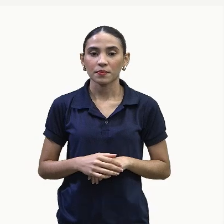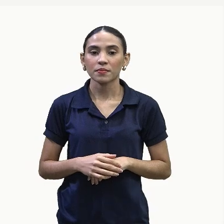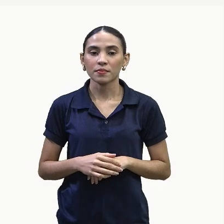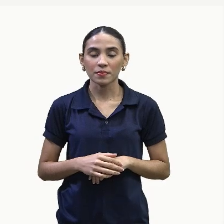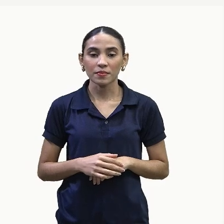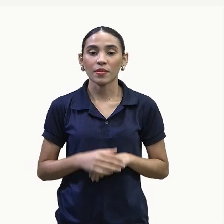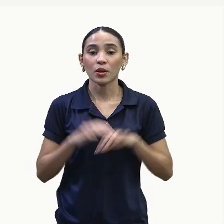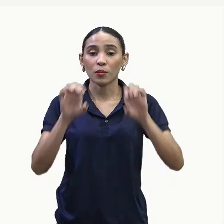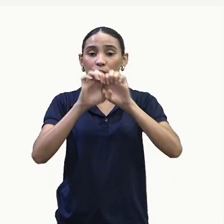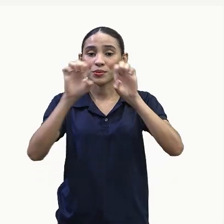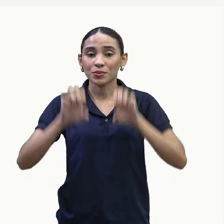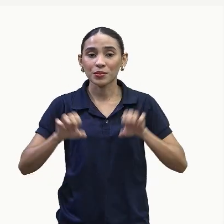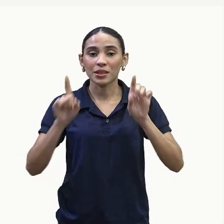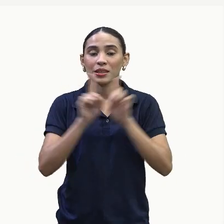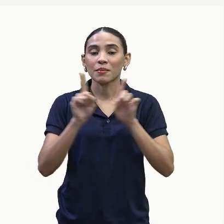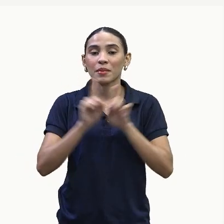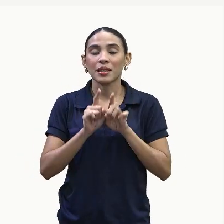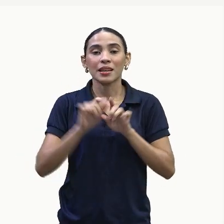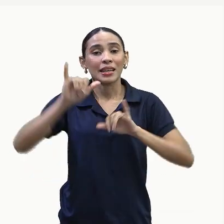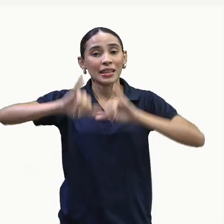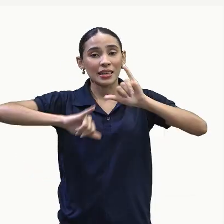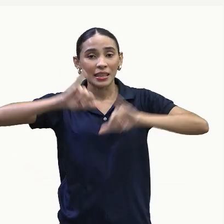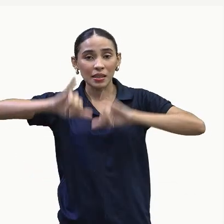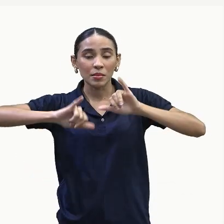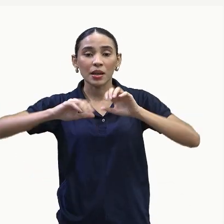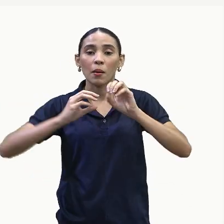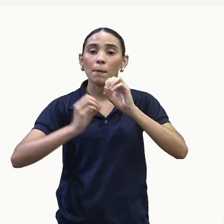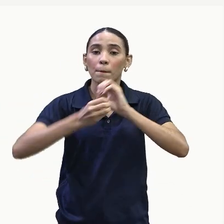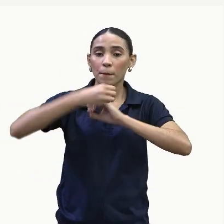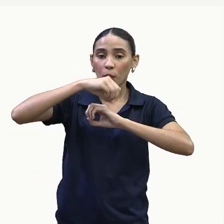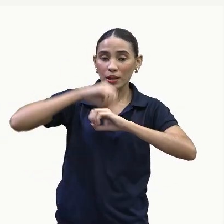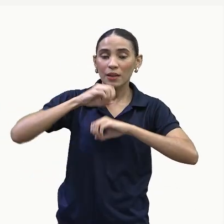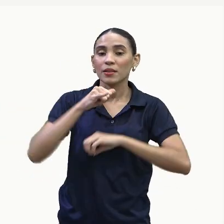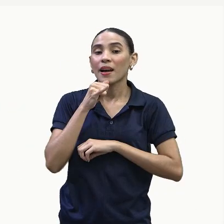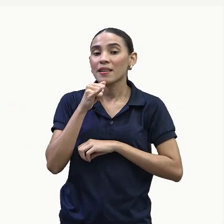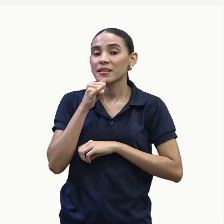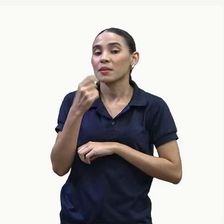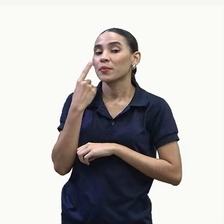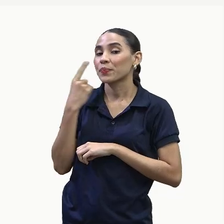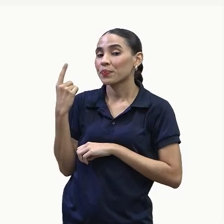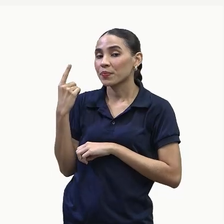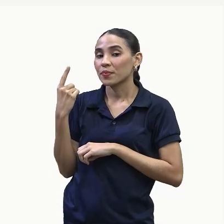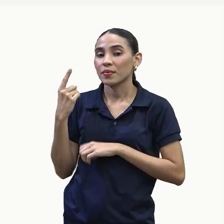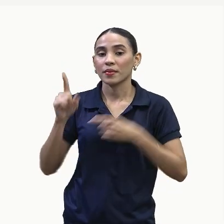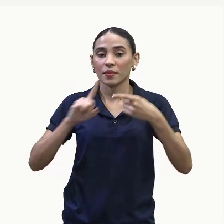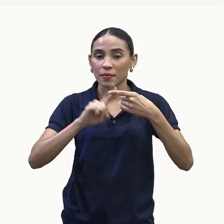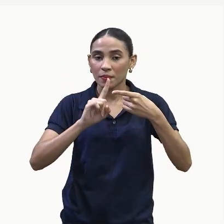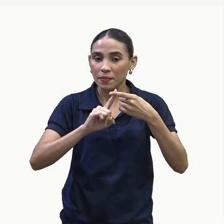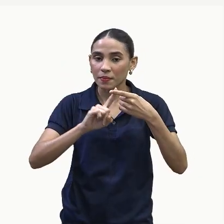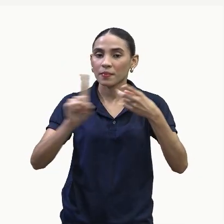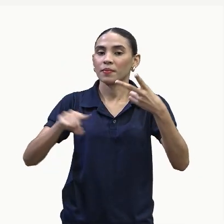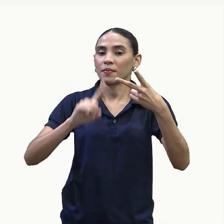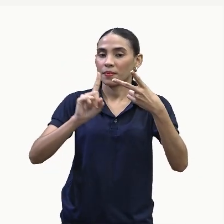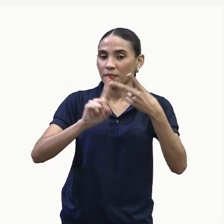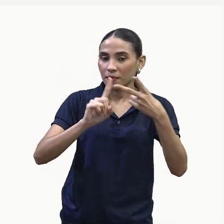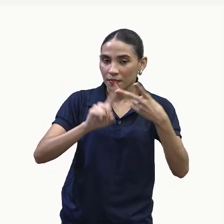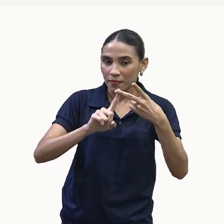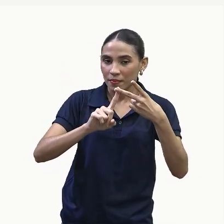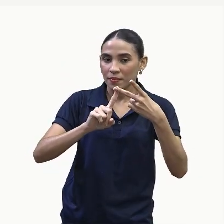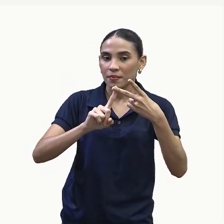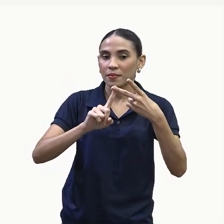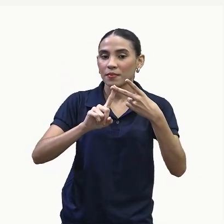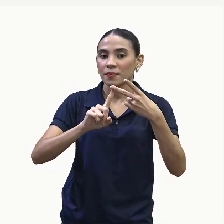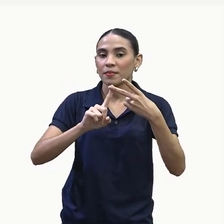de uma estrutura química, uma molécula, vejam aí, tanto a adenina, quanto a timina,